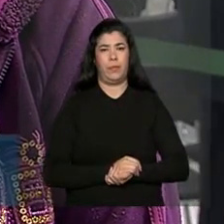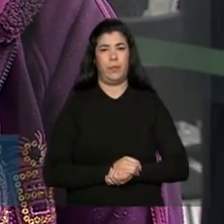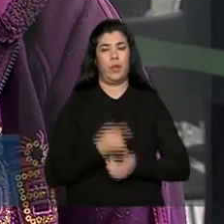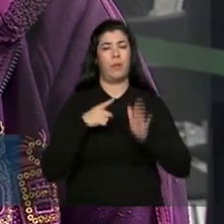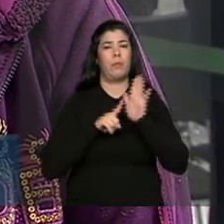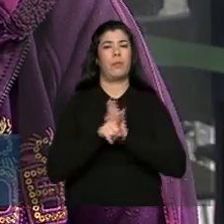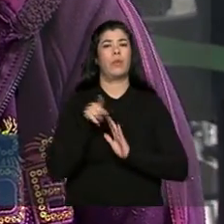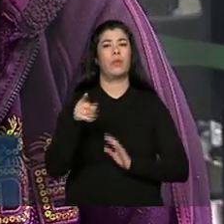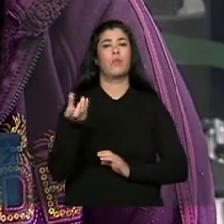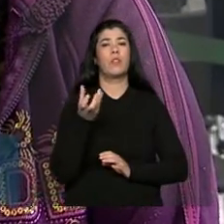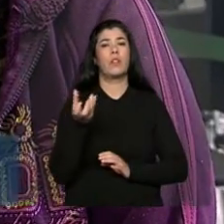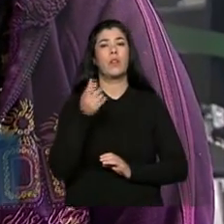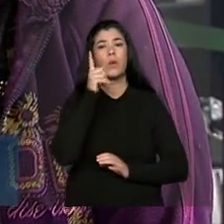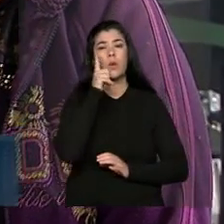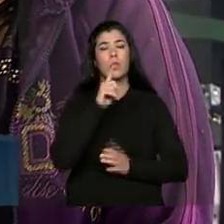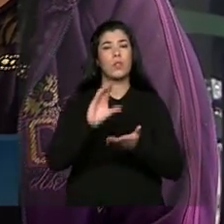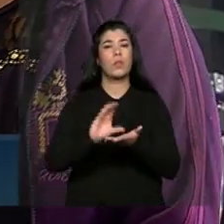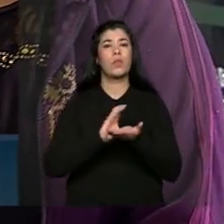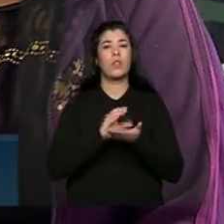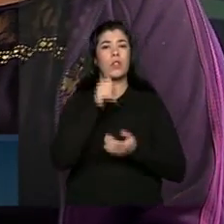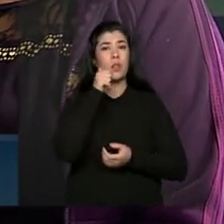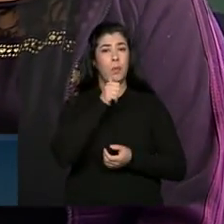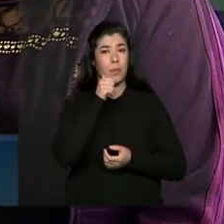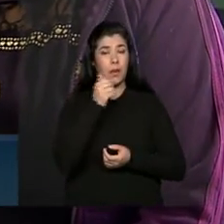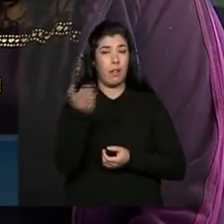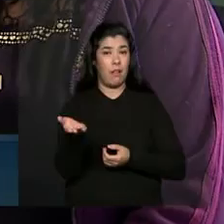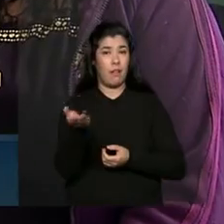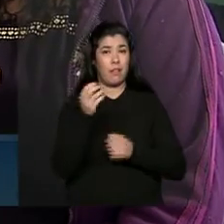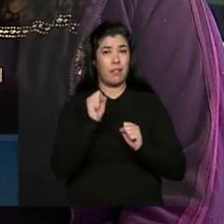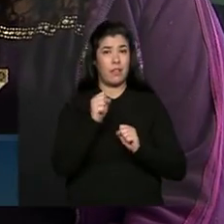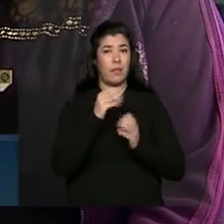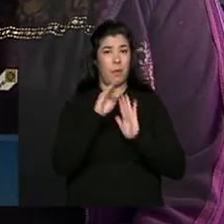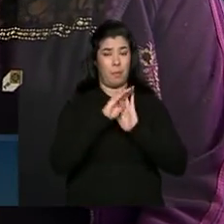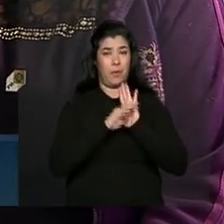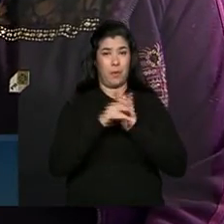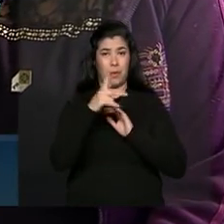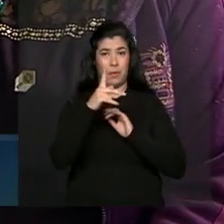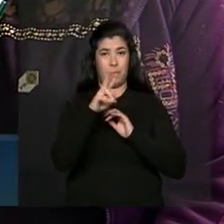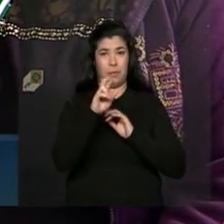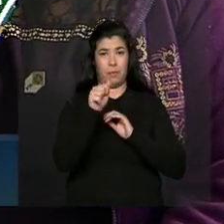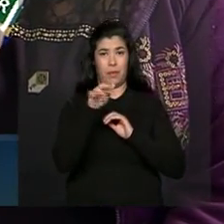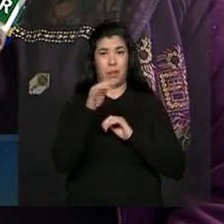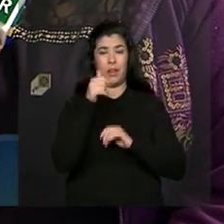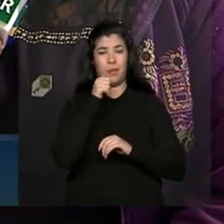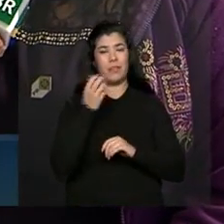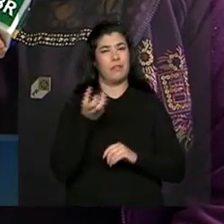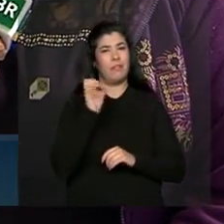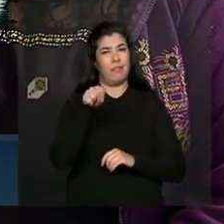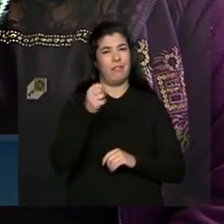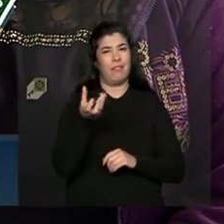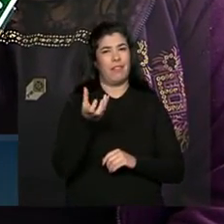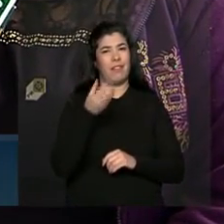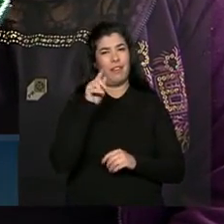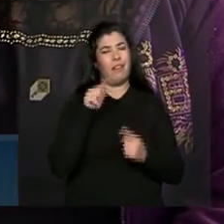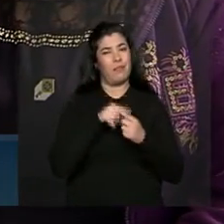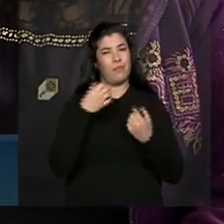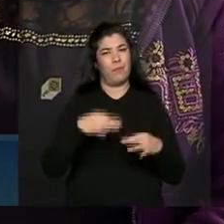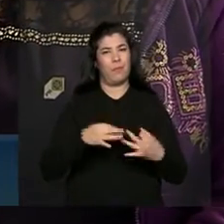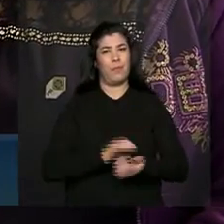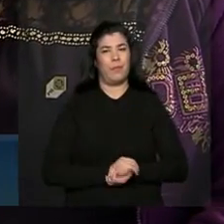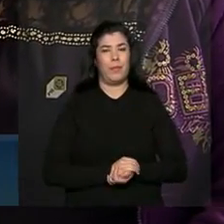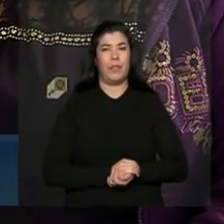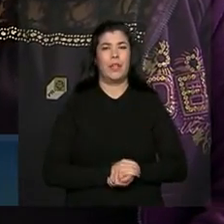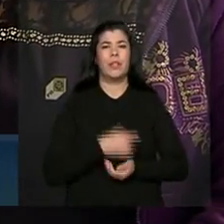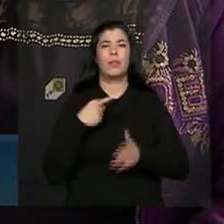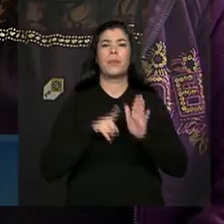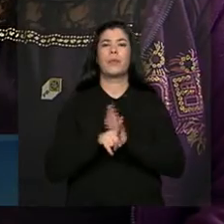senhora pretende acessar a linha de crédito Pronaf Mulher, já que a senhora é uma agricultora? Sim, eu quero sim, pretendo sim, pretendo sim. Ok, como